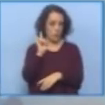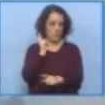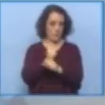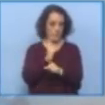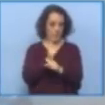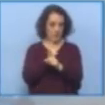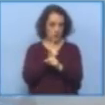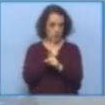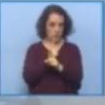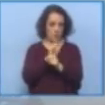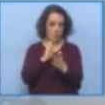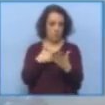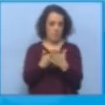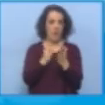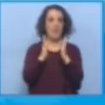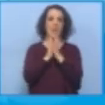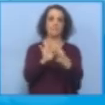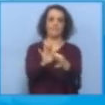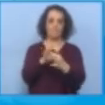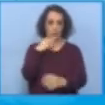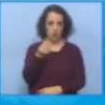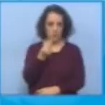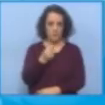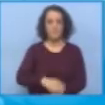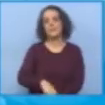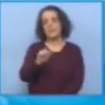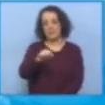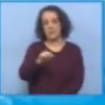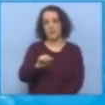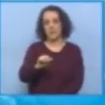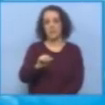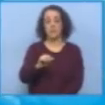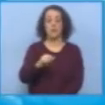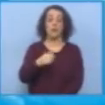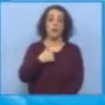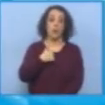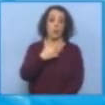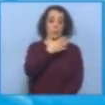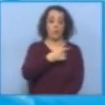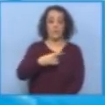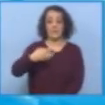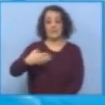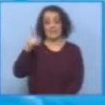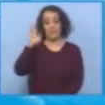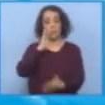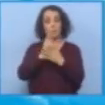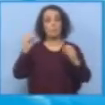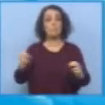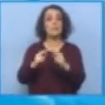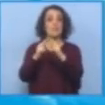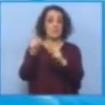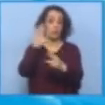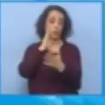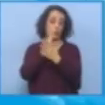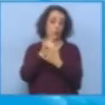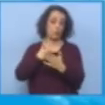chegar junto das novas gerações. Acho que sim. Eu agora, claro, desde 97 de Paris, que já não deixei de